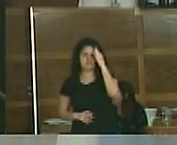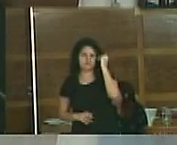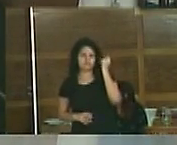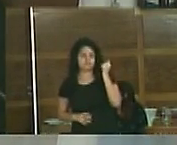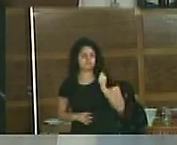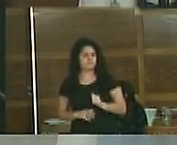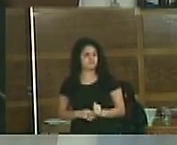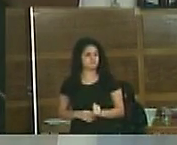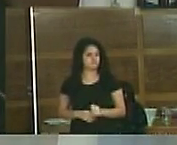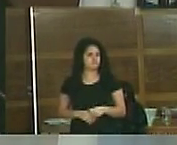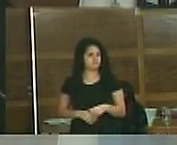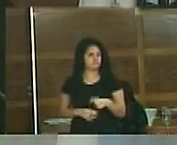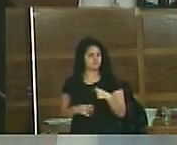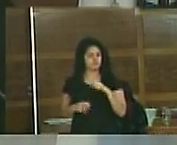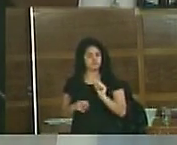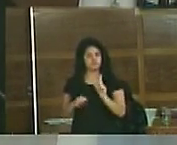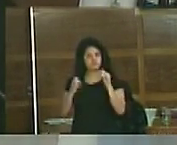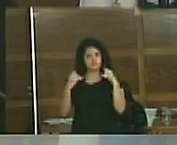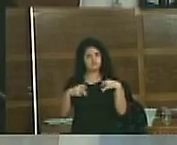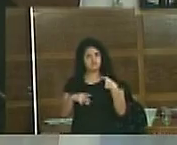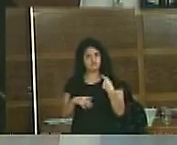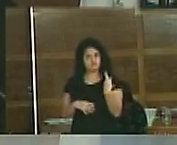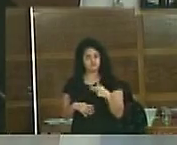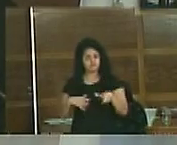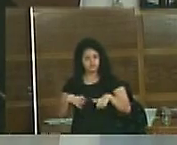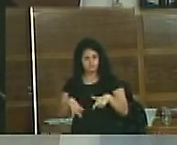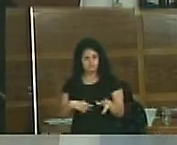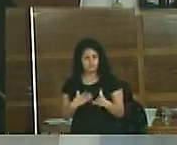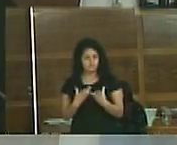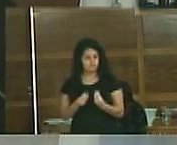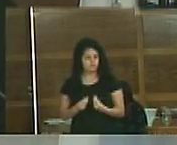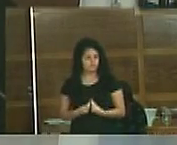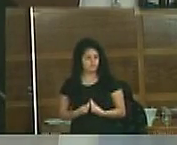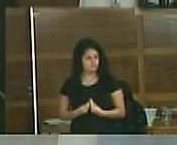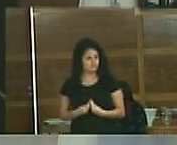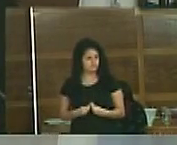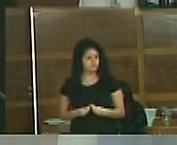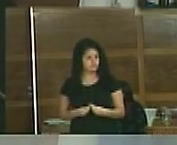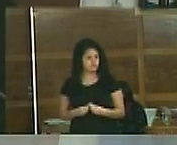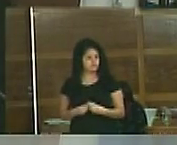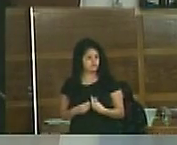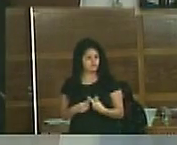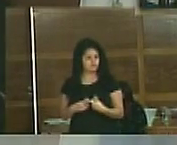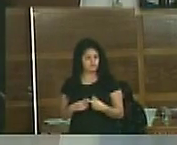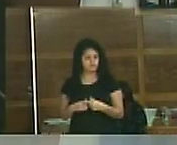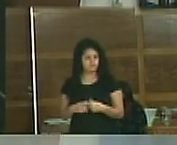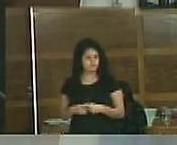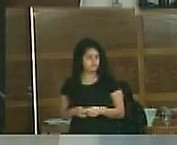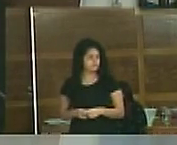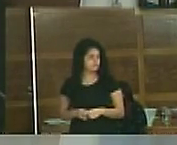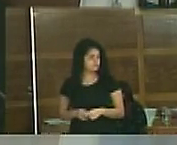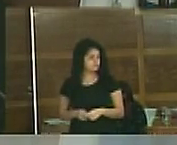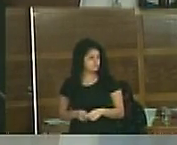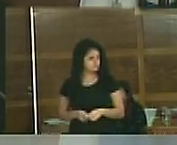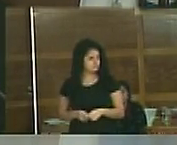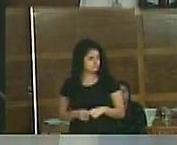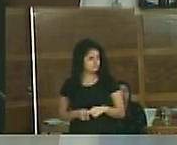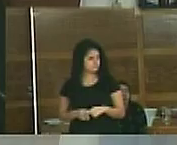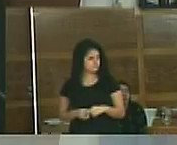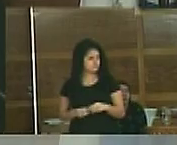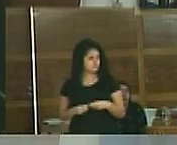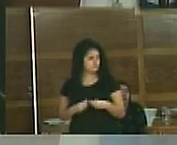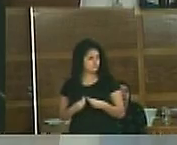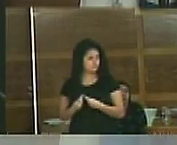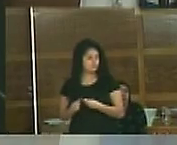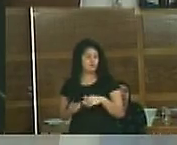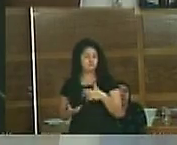estar deixando claro aqui, porque a gente trabalha tanto, né? A gente se desdobra tanto, então vamos dar a